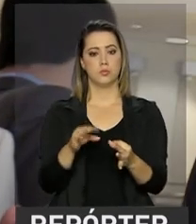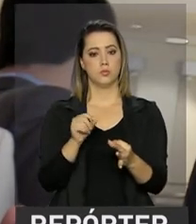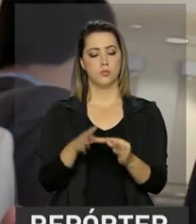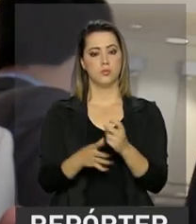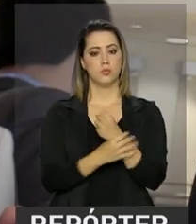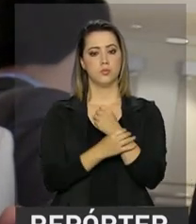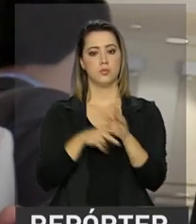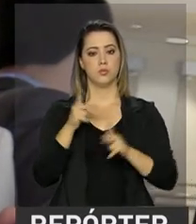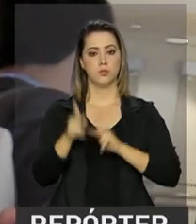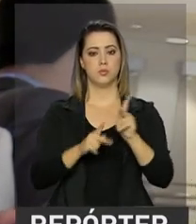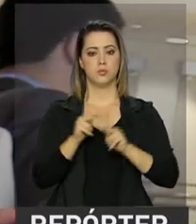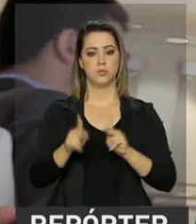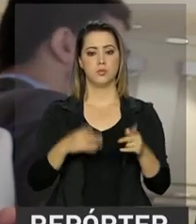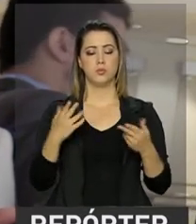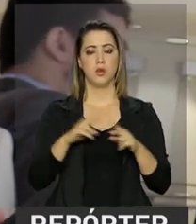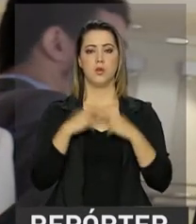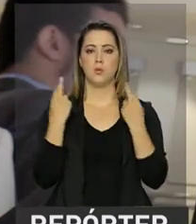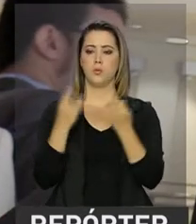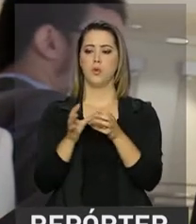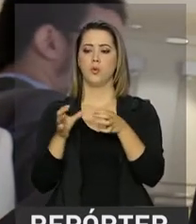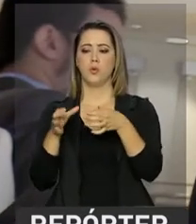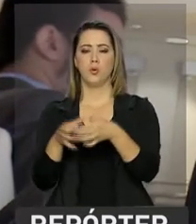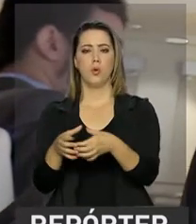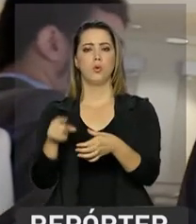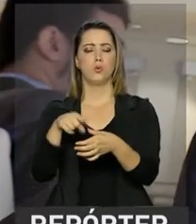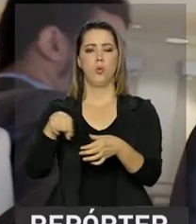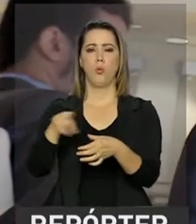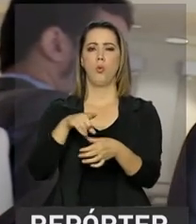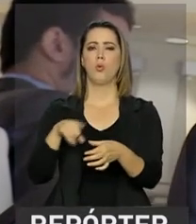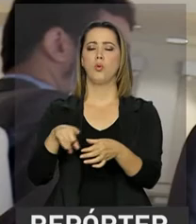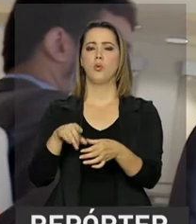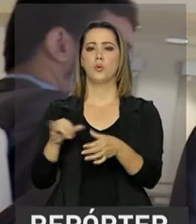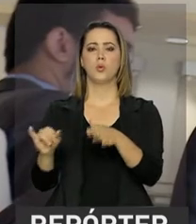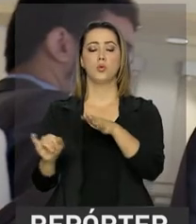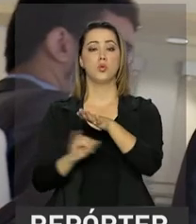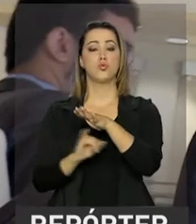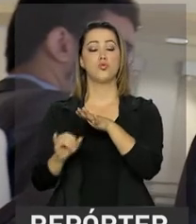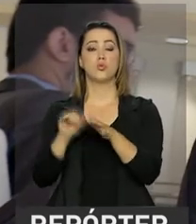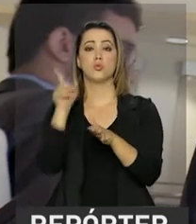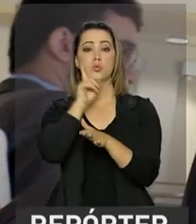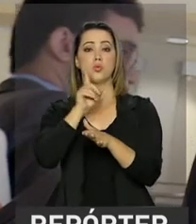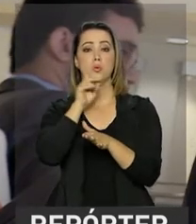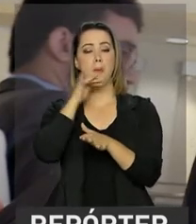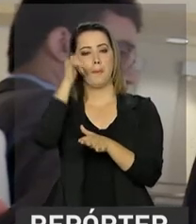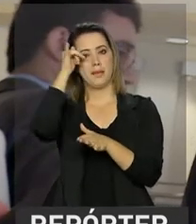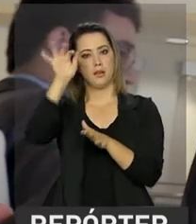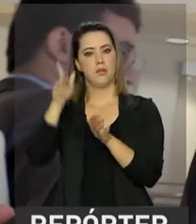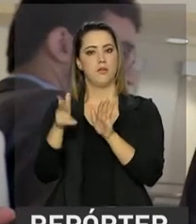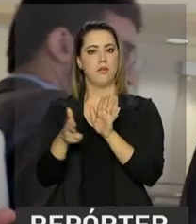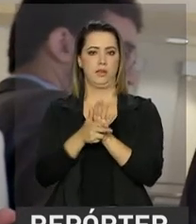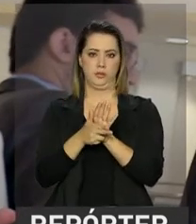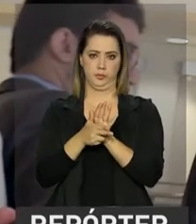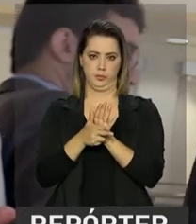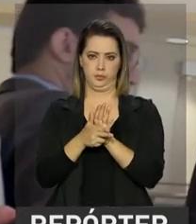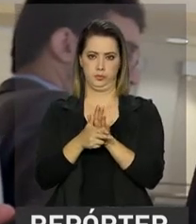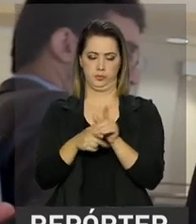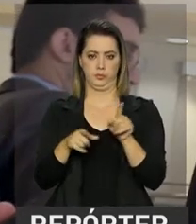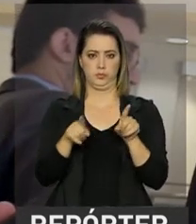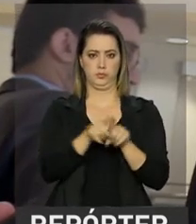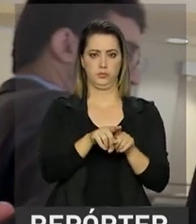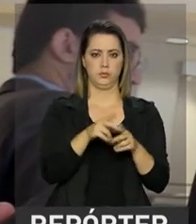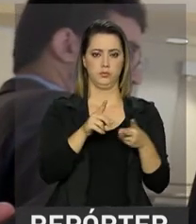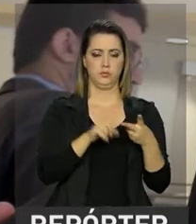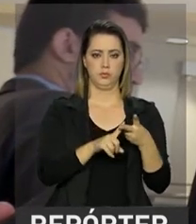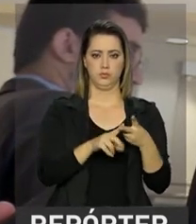segurança pública e reuniões do instituto nacional de armas muita coisa mas escapamento estado